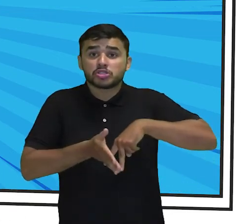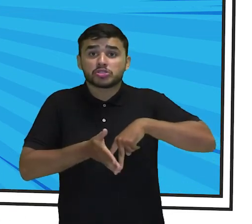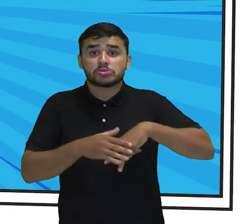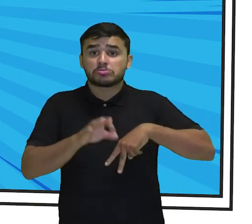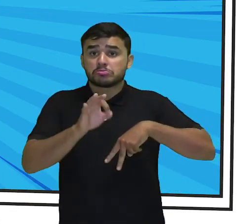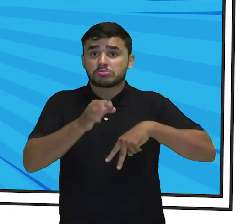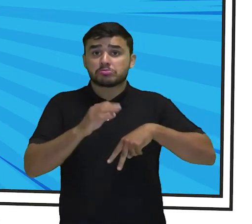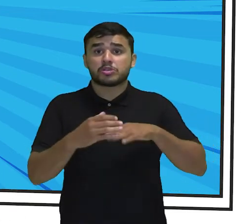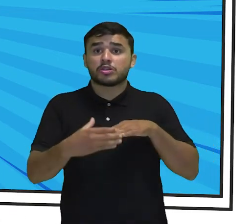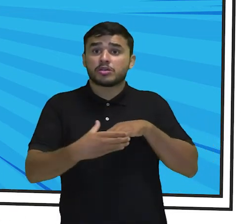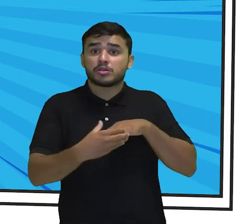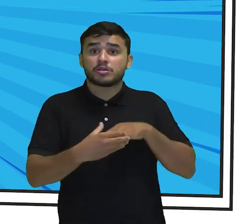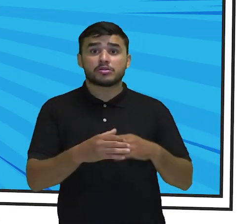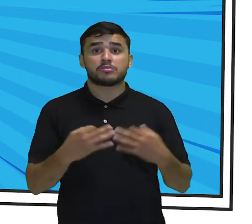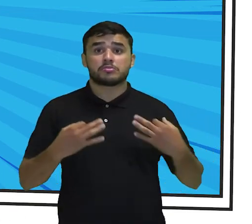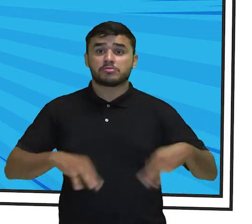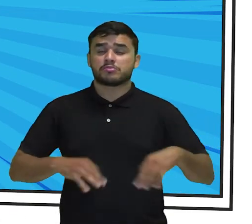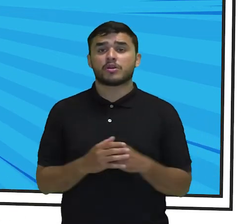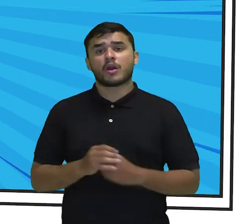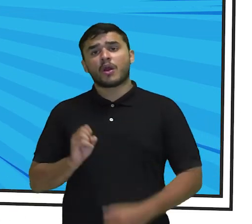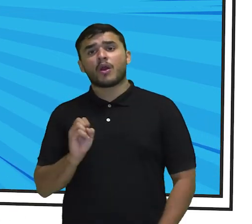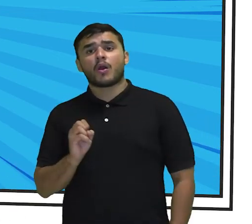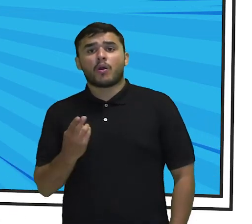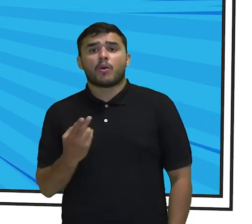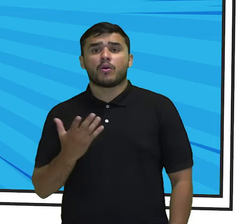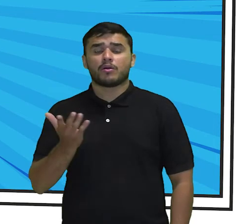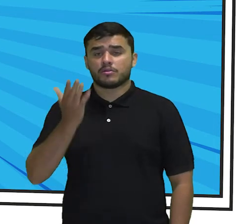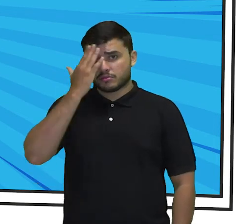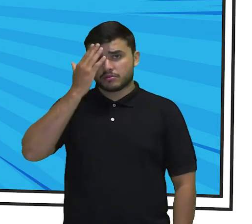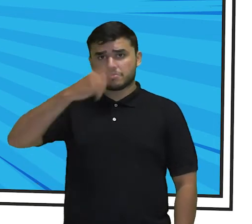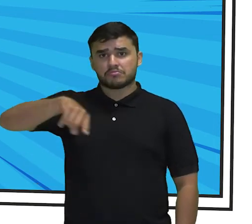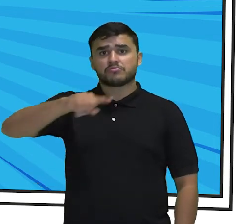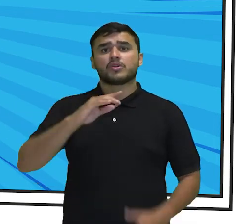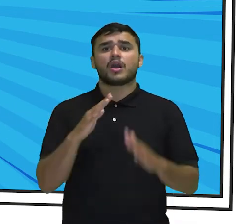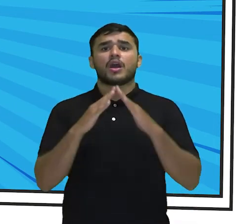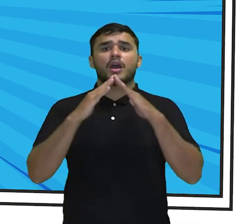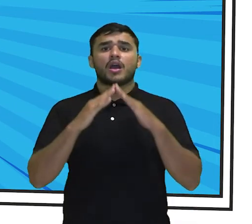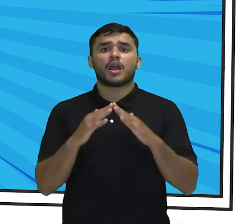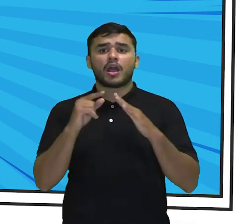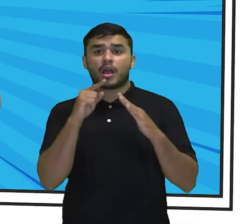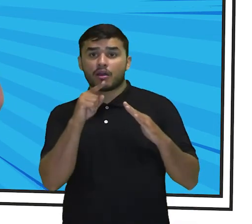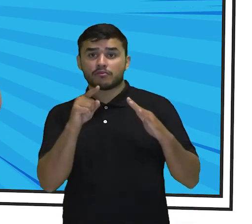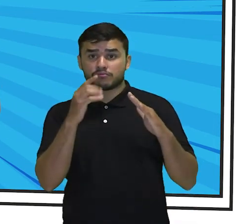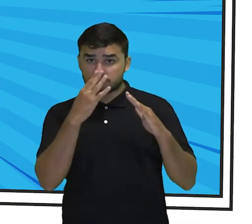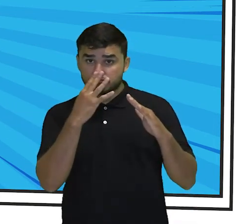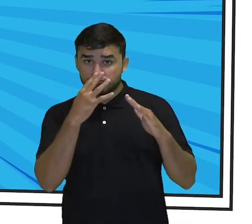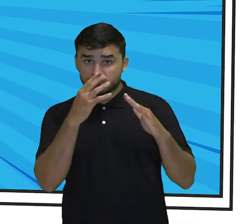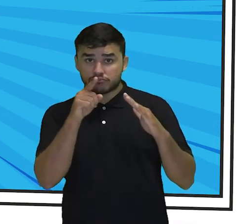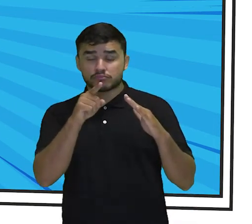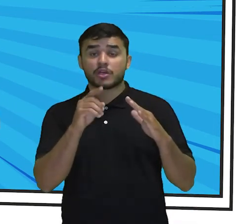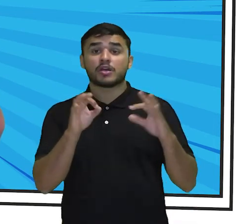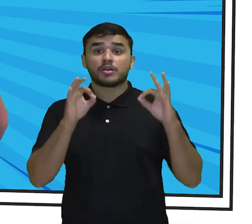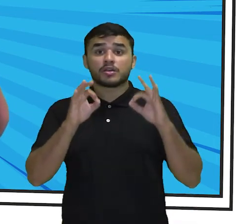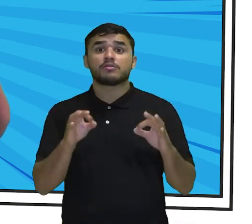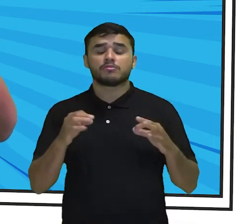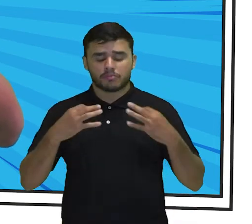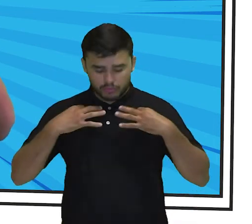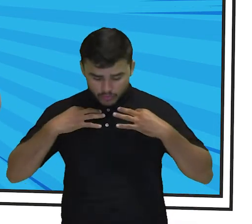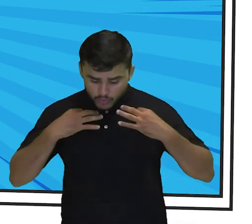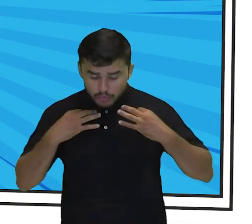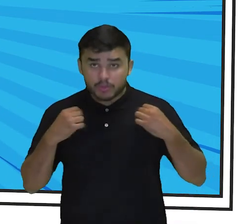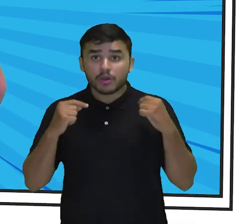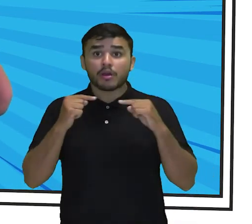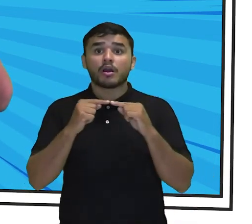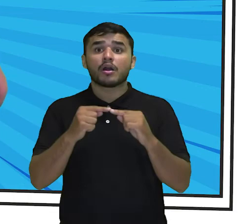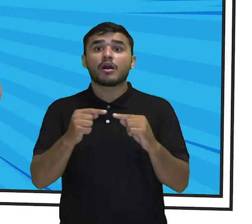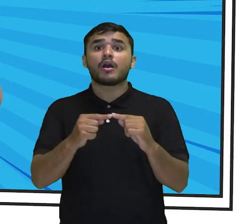Quem sabe você está mais despojado, está mais relaxado por estar em casa me assistindo, mas você está com elementos ocidentais,